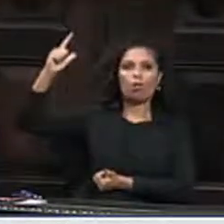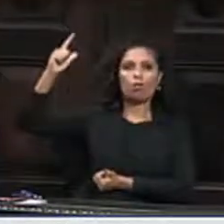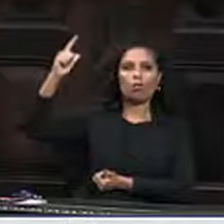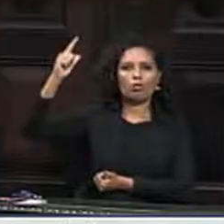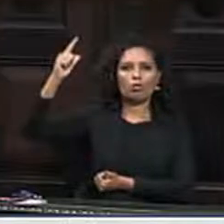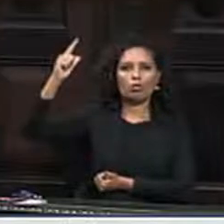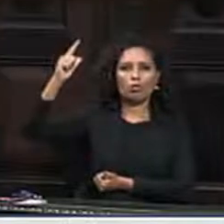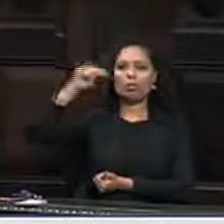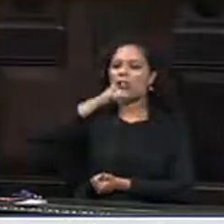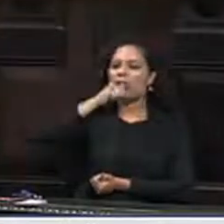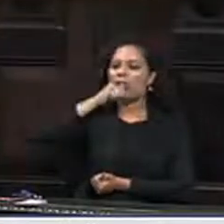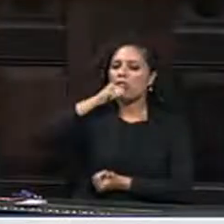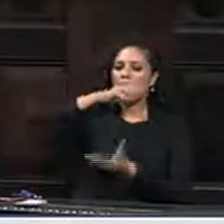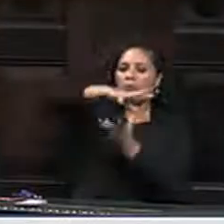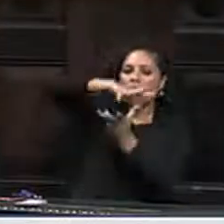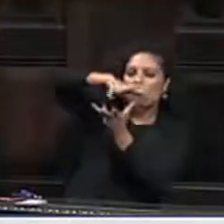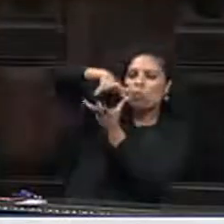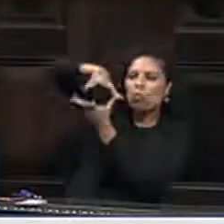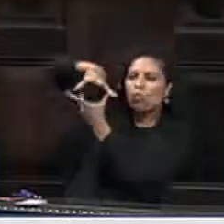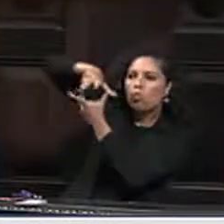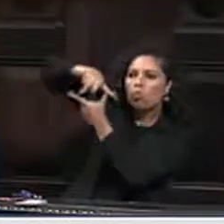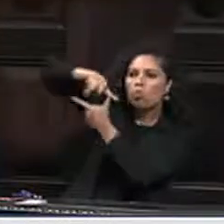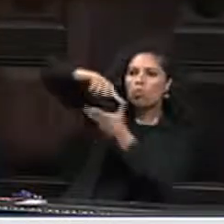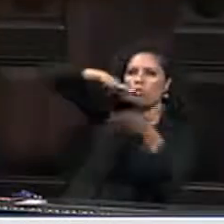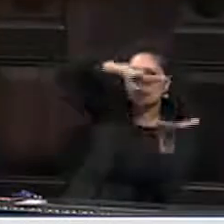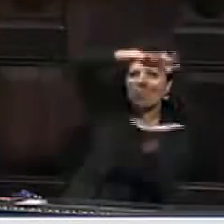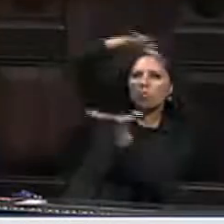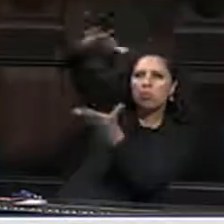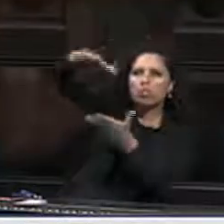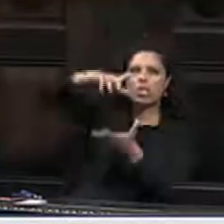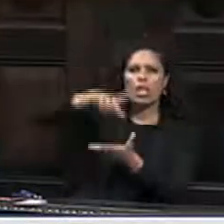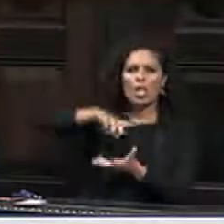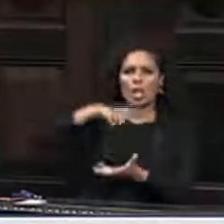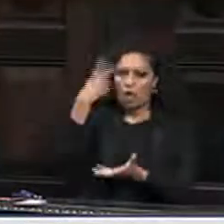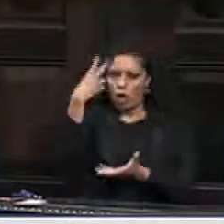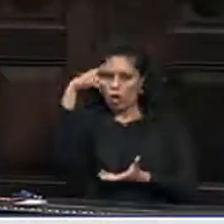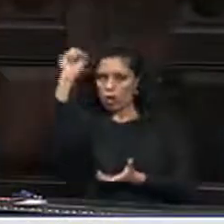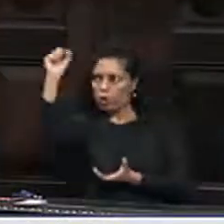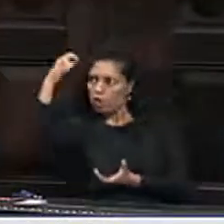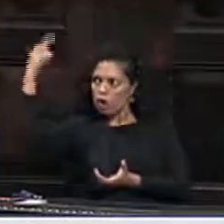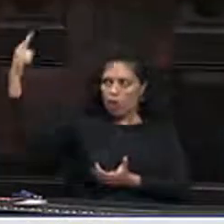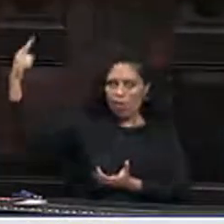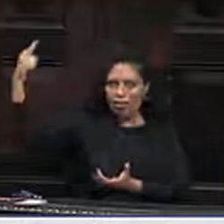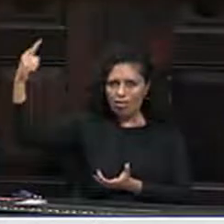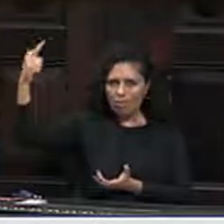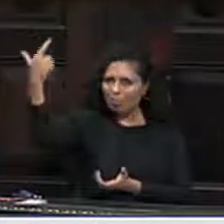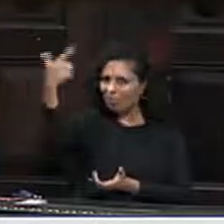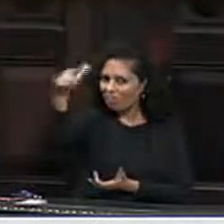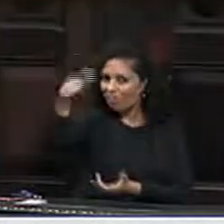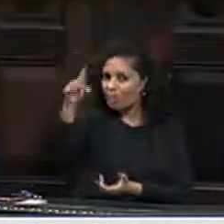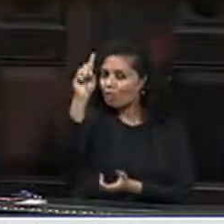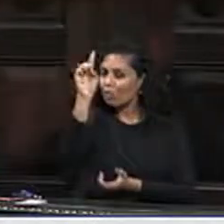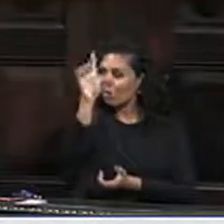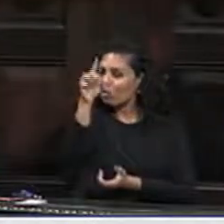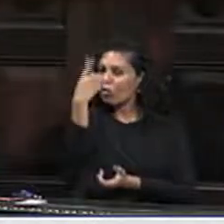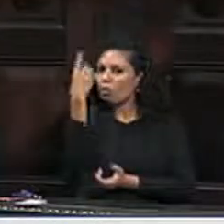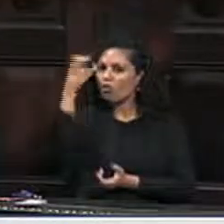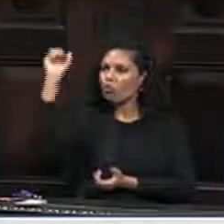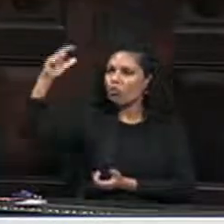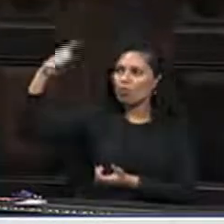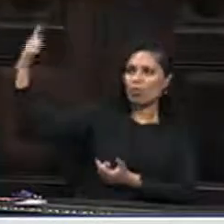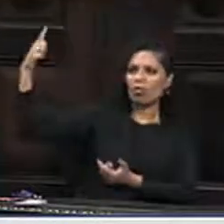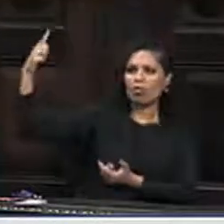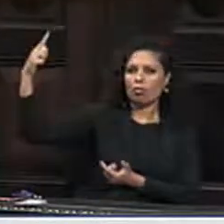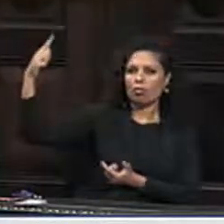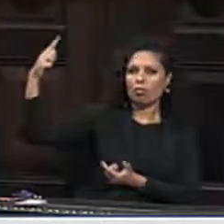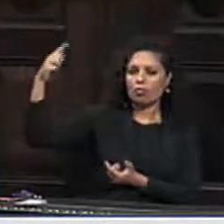sol. Por isso é um sistema solar. E numa comunidade dominada pelo